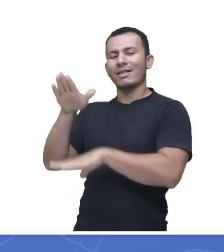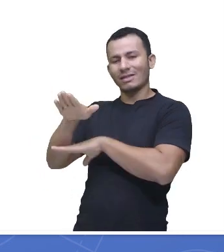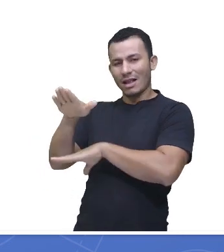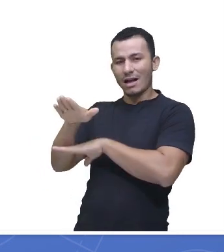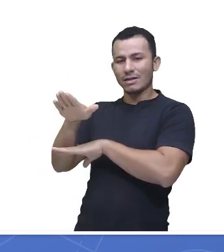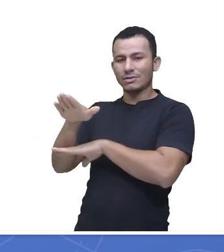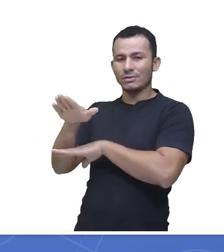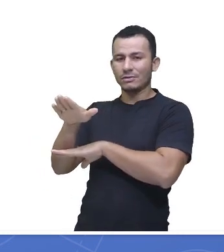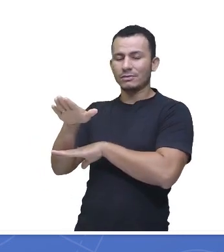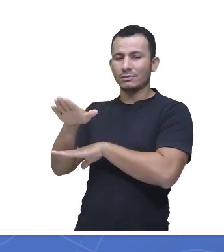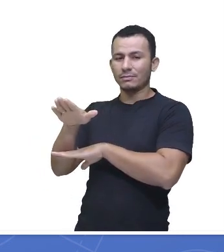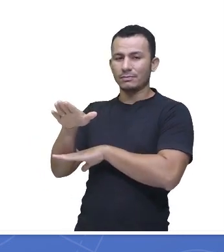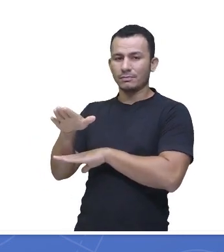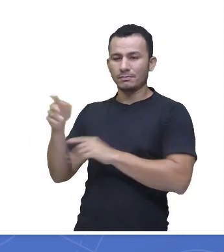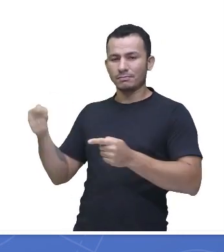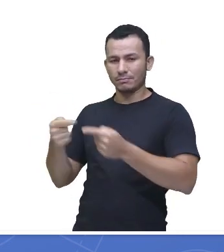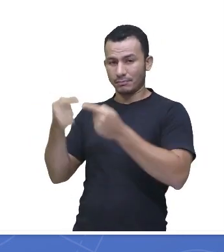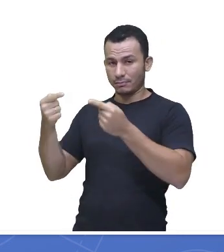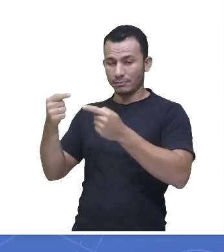responde a questão quando.